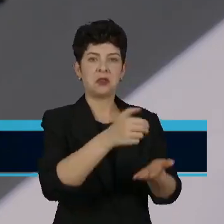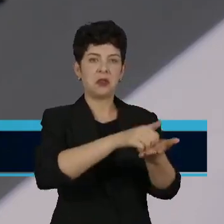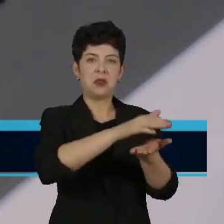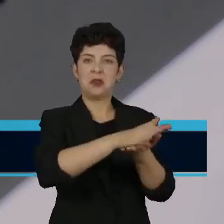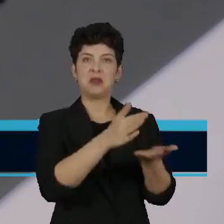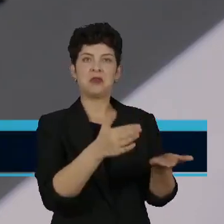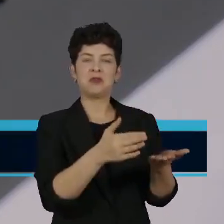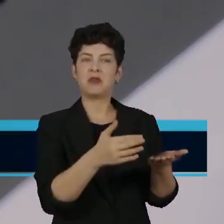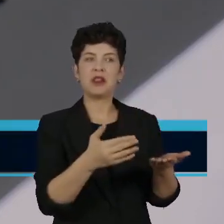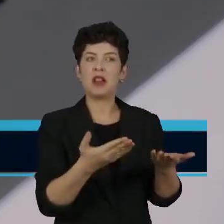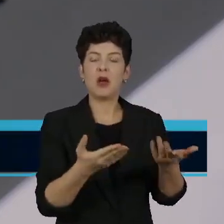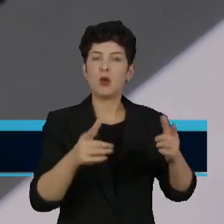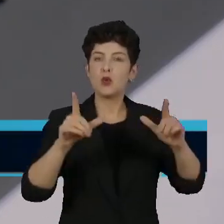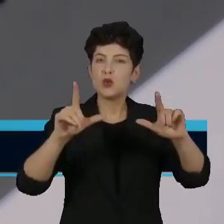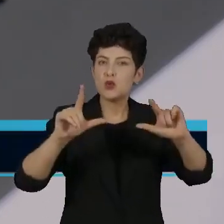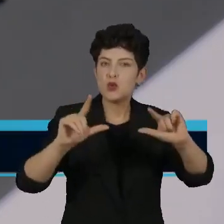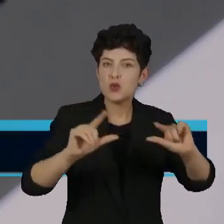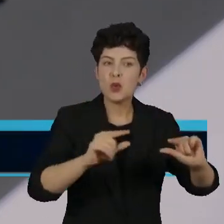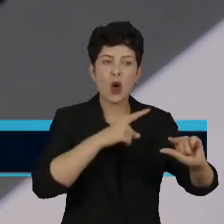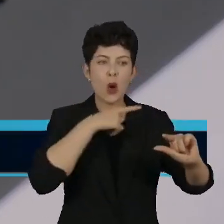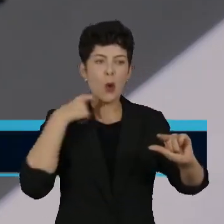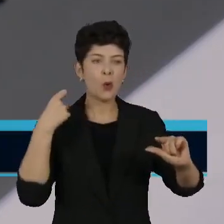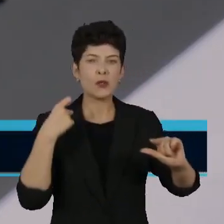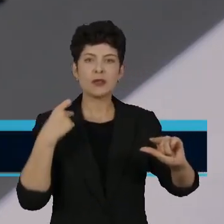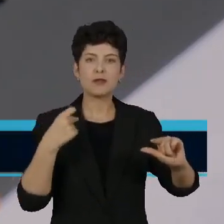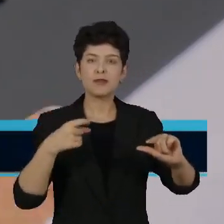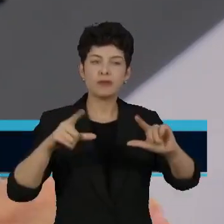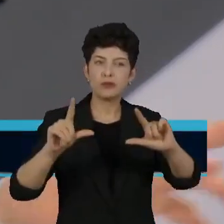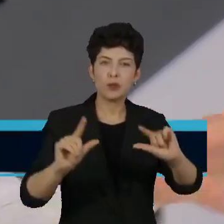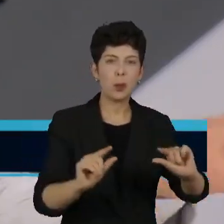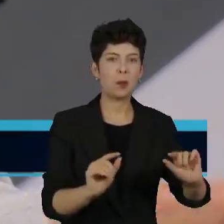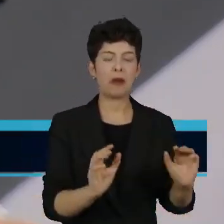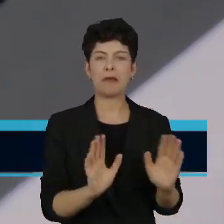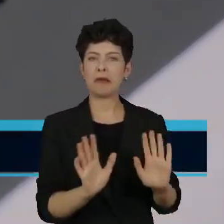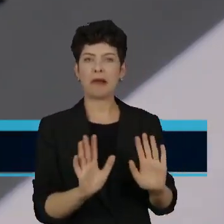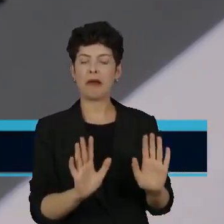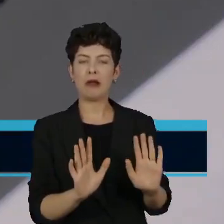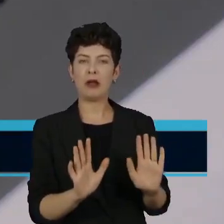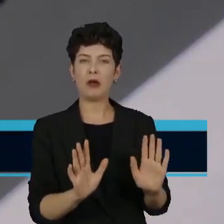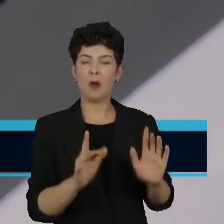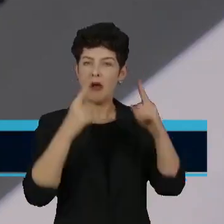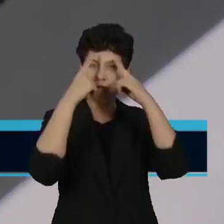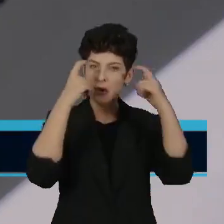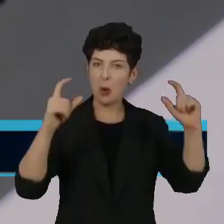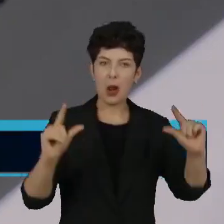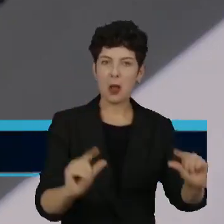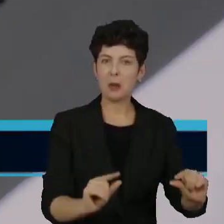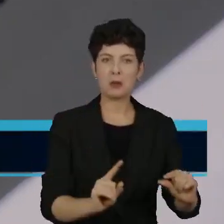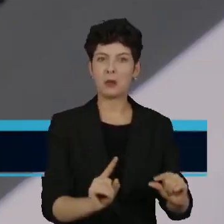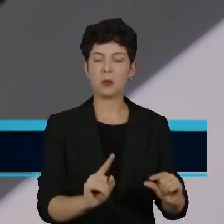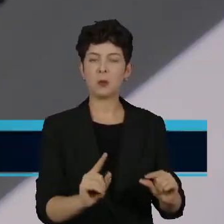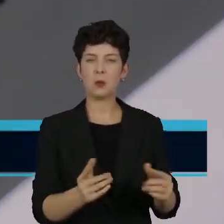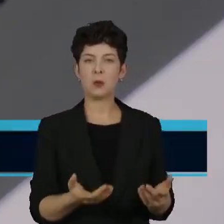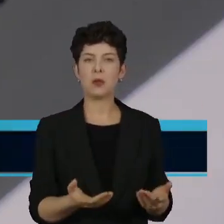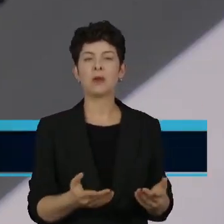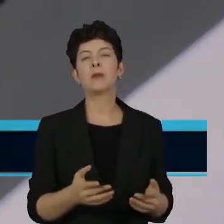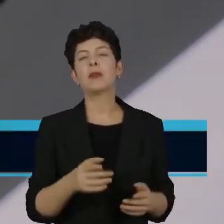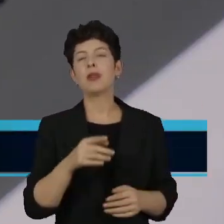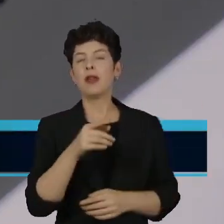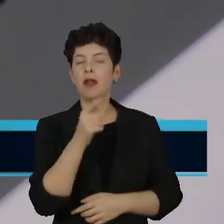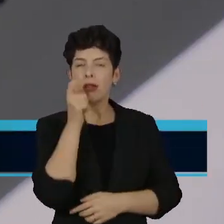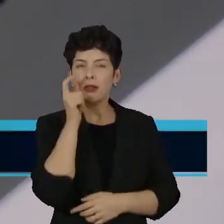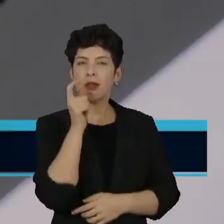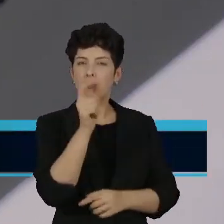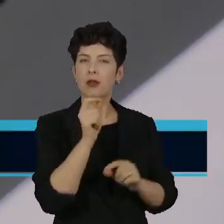arrefecer a fúria do Putin. É uma questão que essa reportagem do